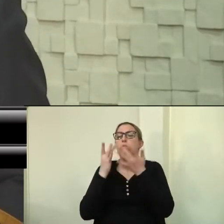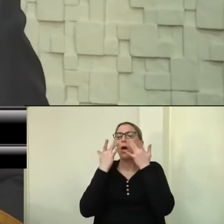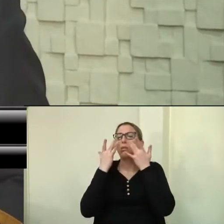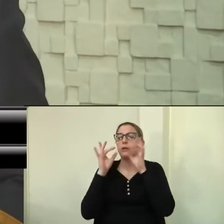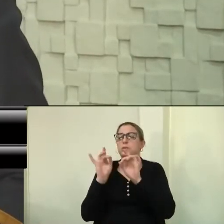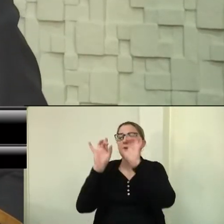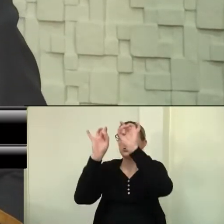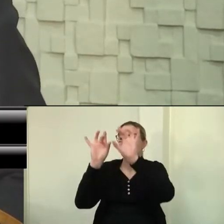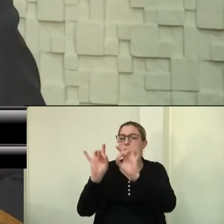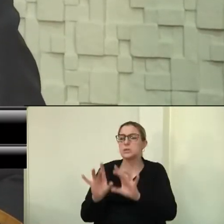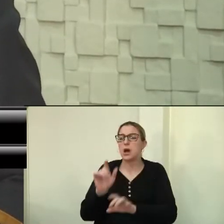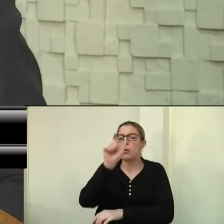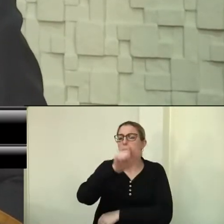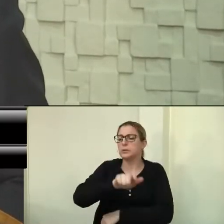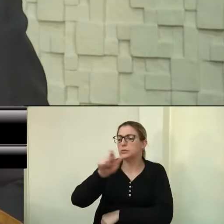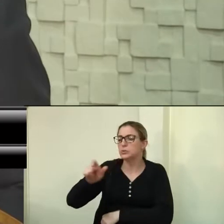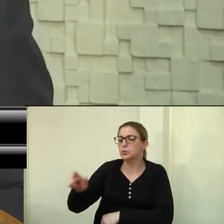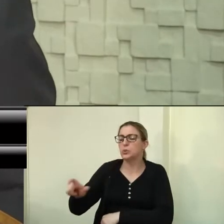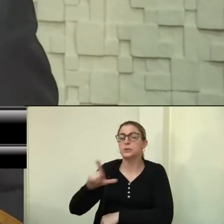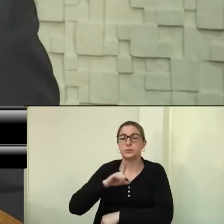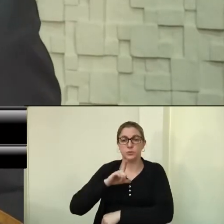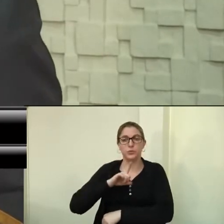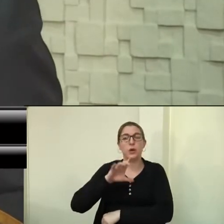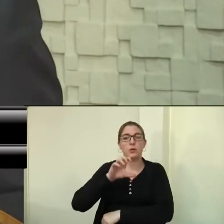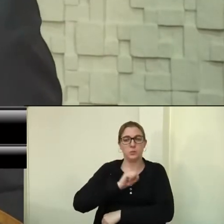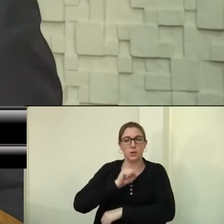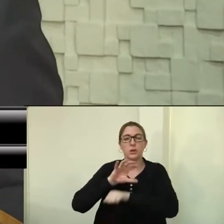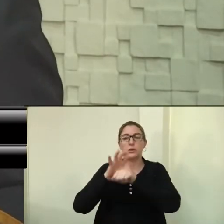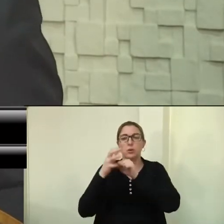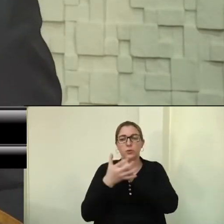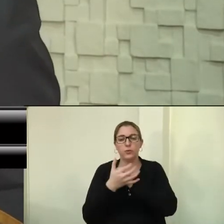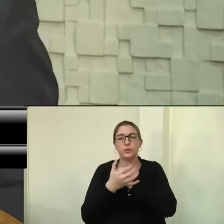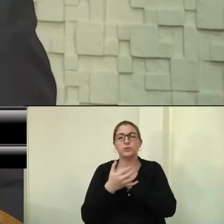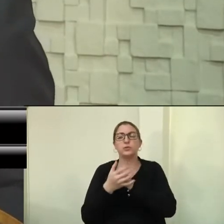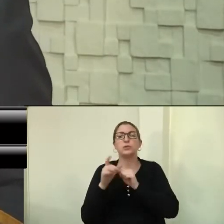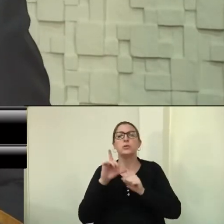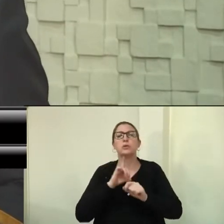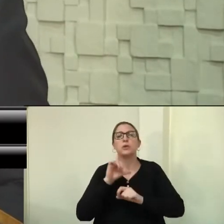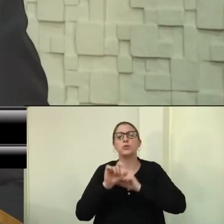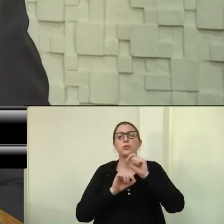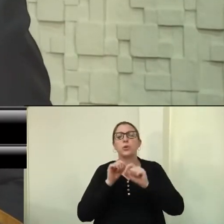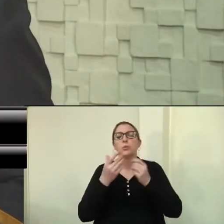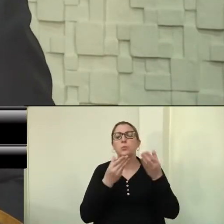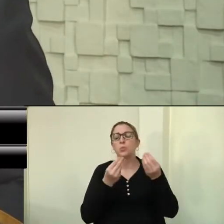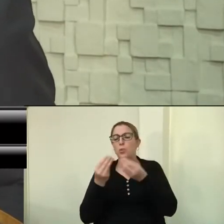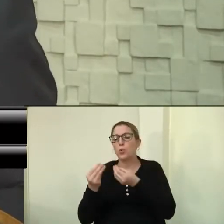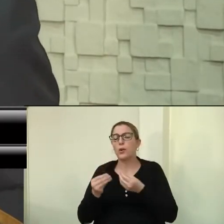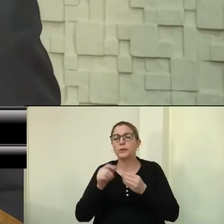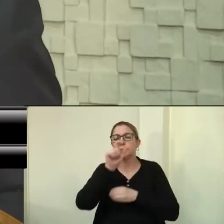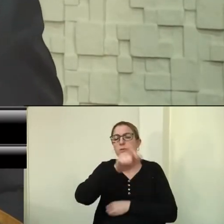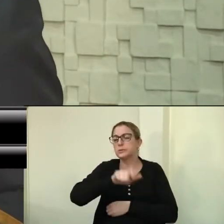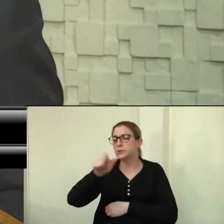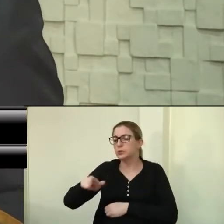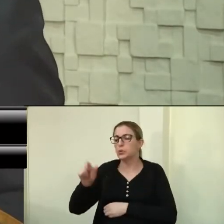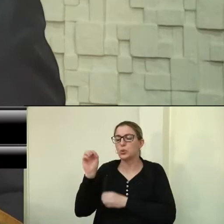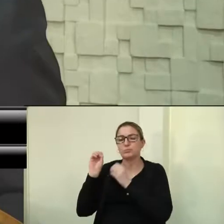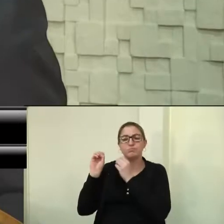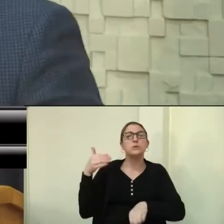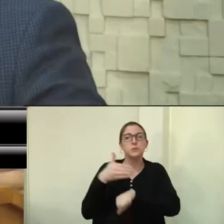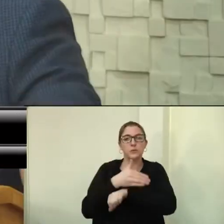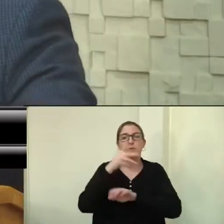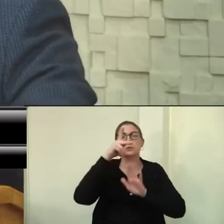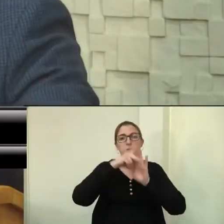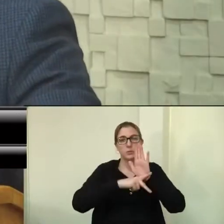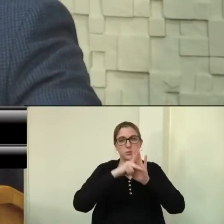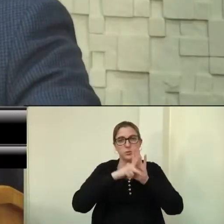especial para com as pessoas que são acometidas por essa doença, levou muitas pessoas a abandonarem seus animais.